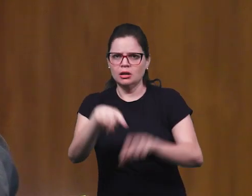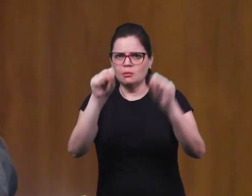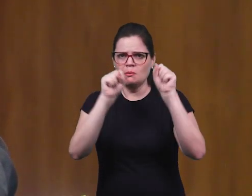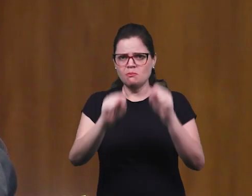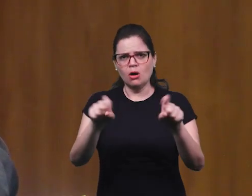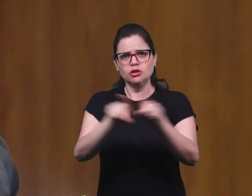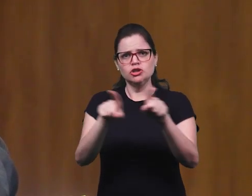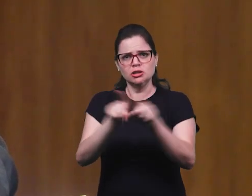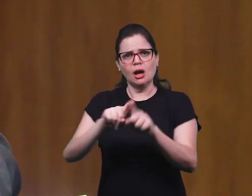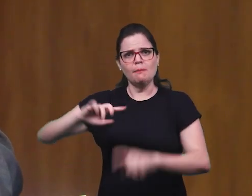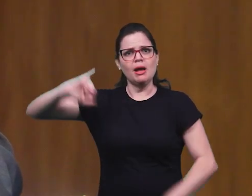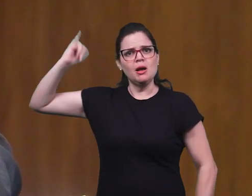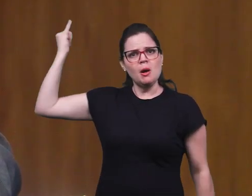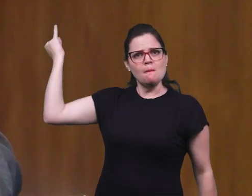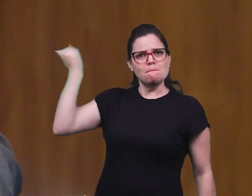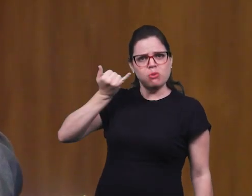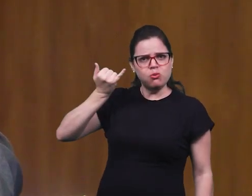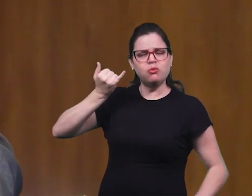ouvir a voz do Senhor.